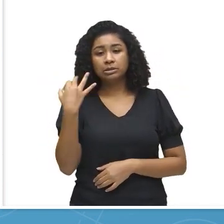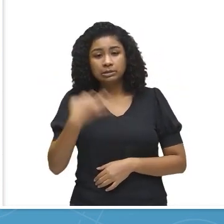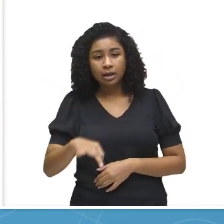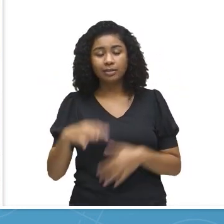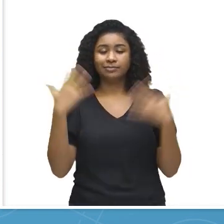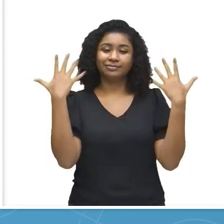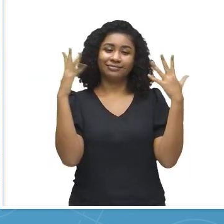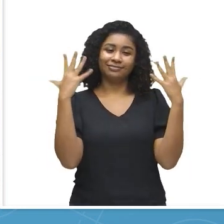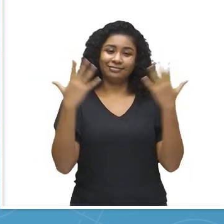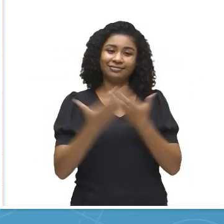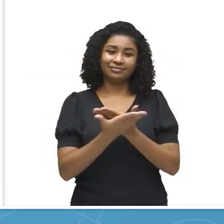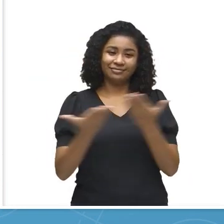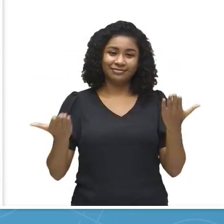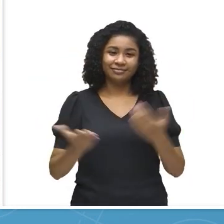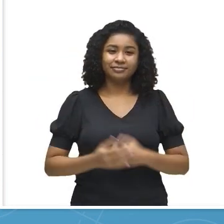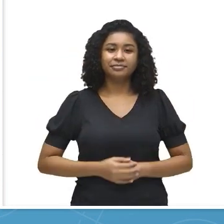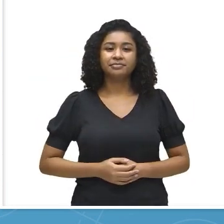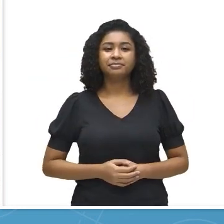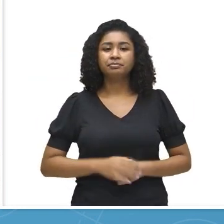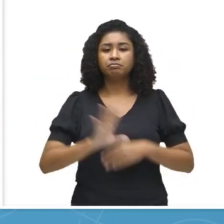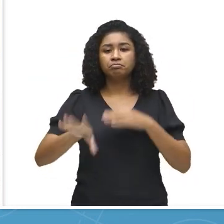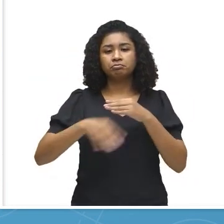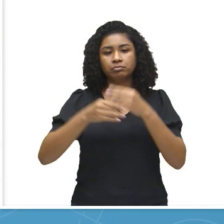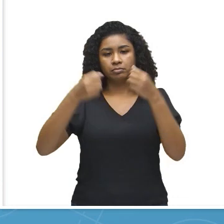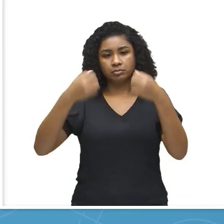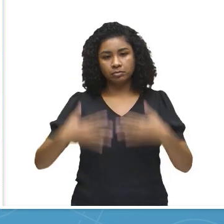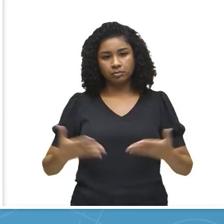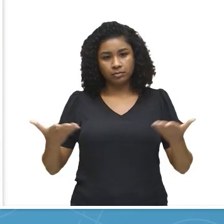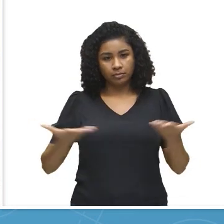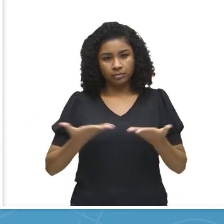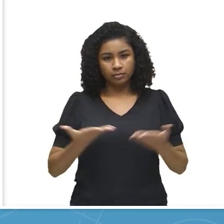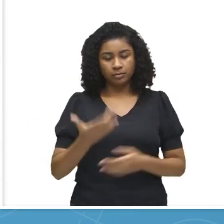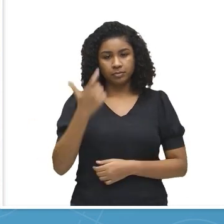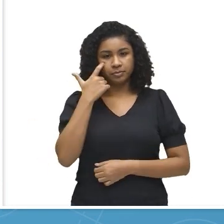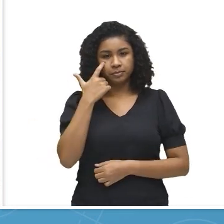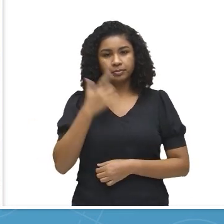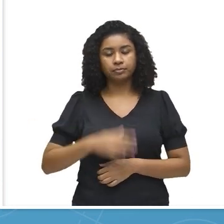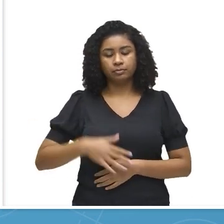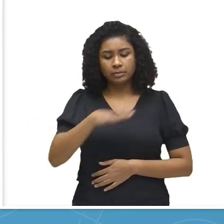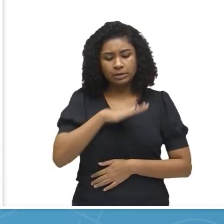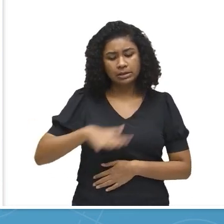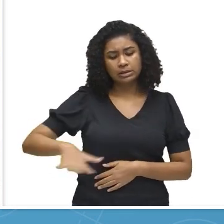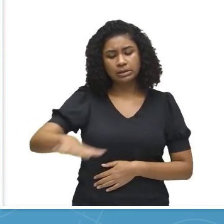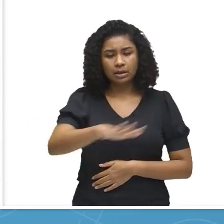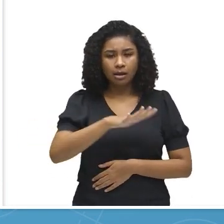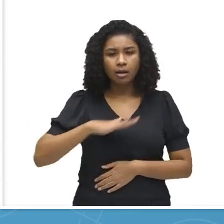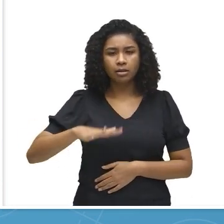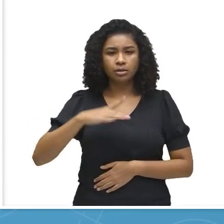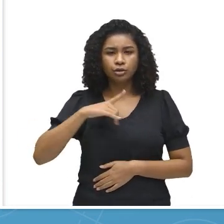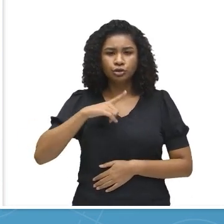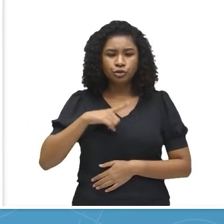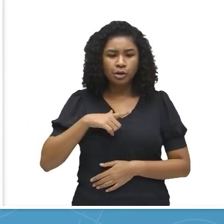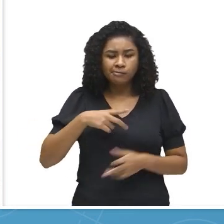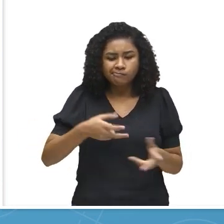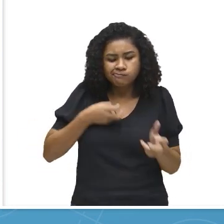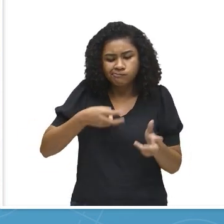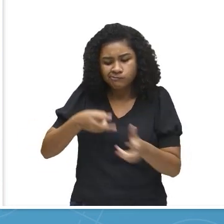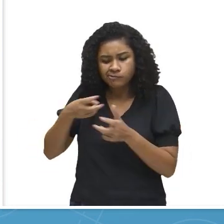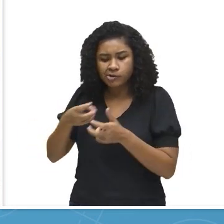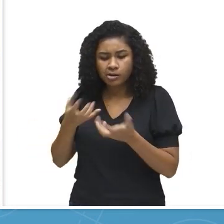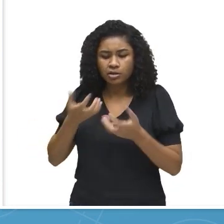parabéns. Vamos lá para o comentário. A exploração econômica direta do território ocupado e a criação de estruturas coloniais